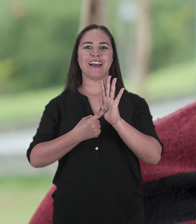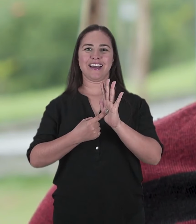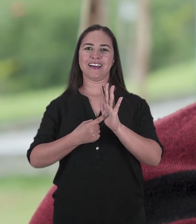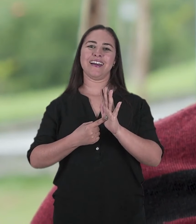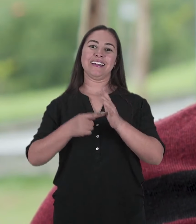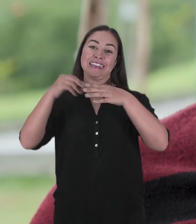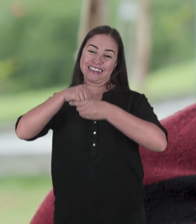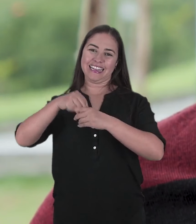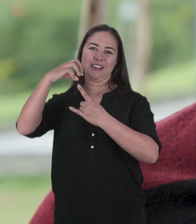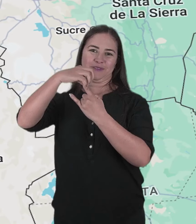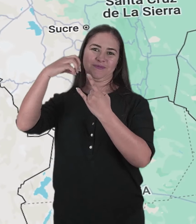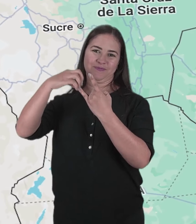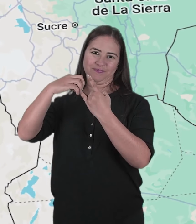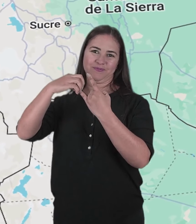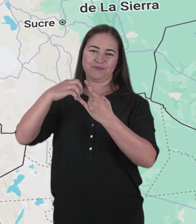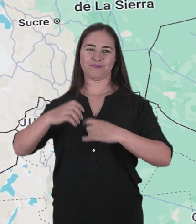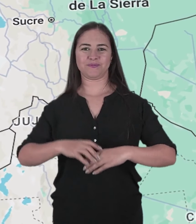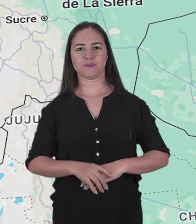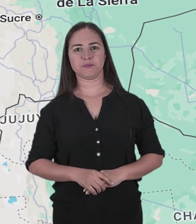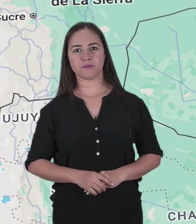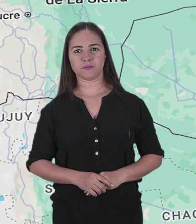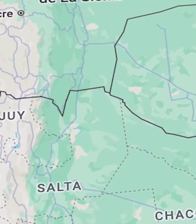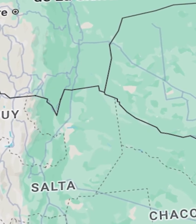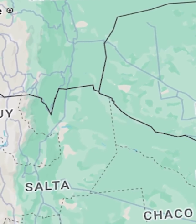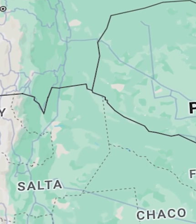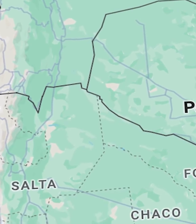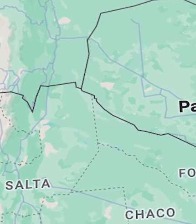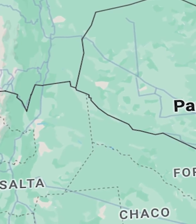mar chamado Fiocruz.